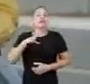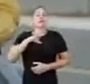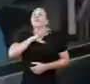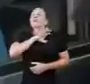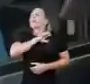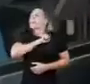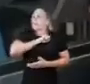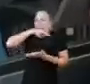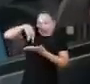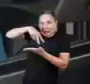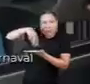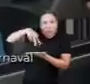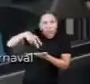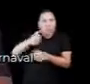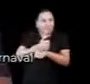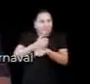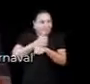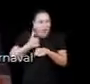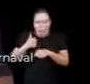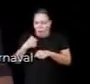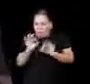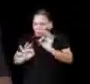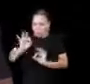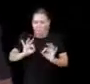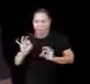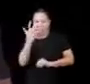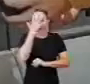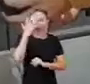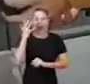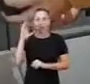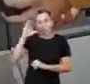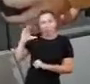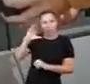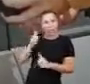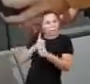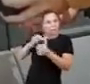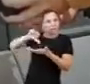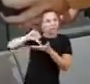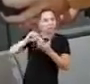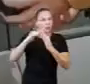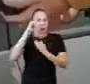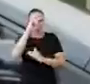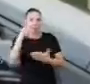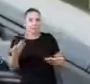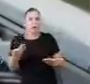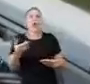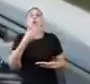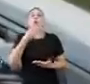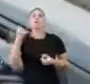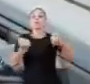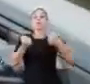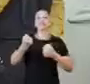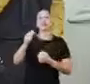Eu amava dança. era dançarino. Nós estávamos preparando para ir para o carnaval, para a correntina. Na Selândia Centro, ali próximo ao hospital, esse